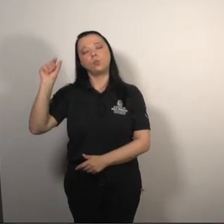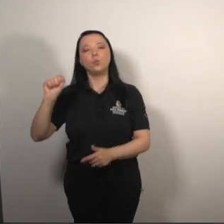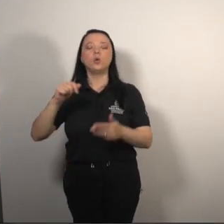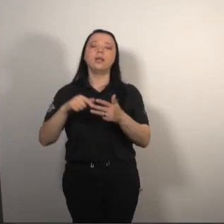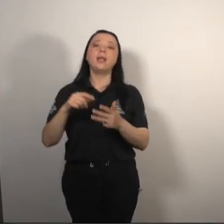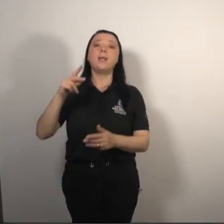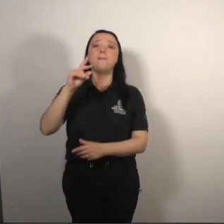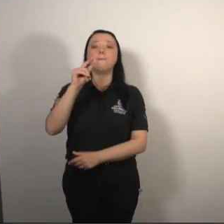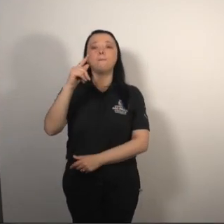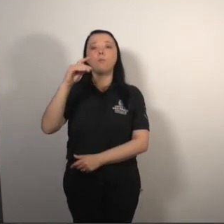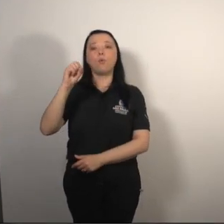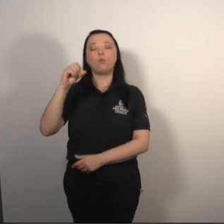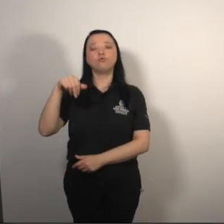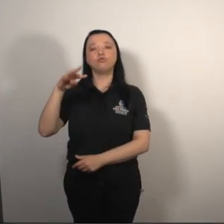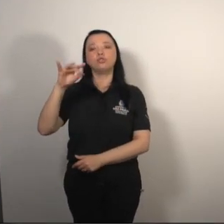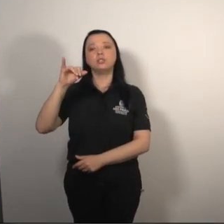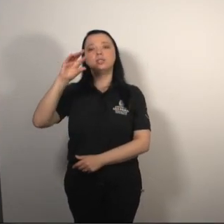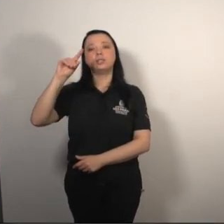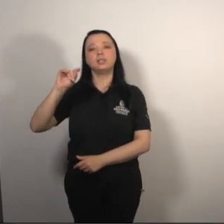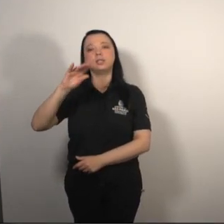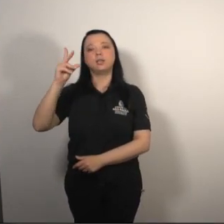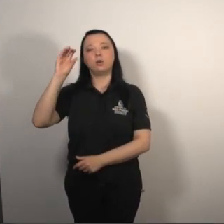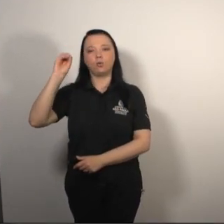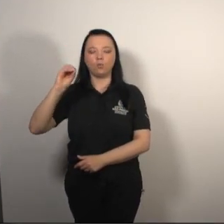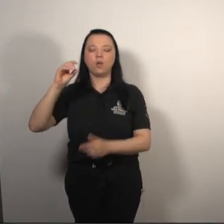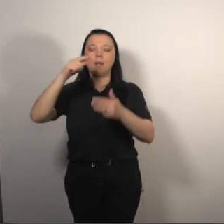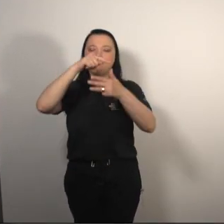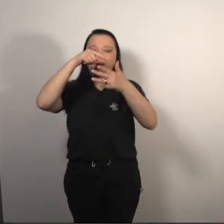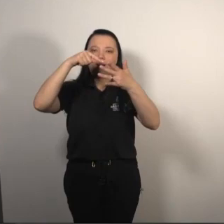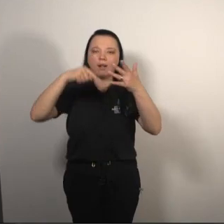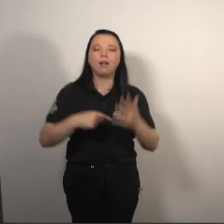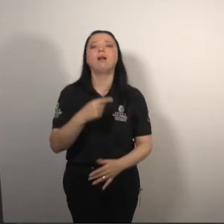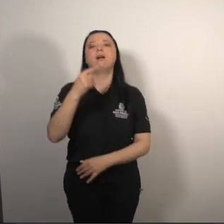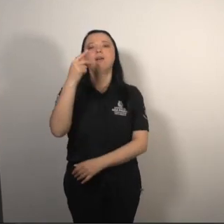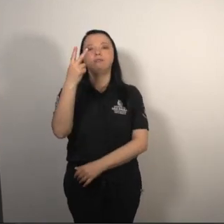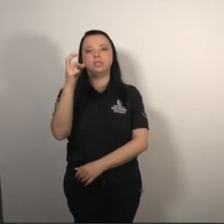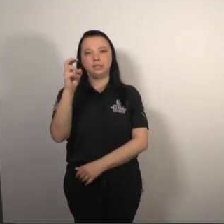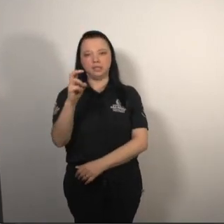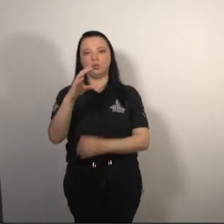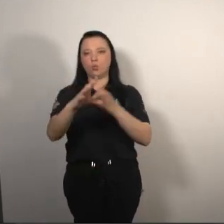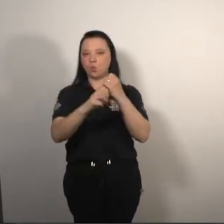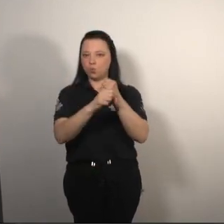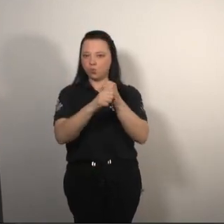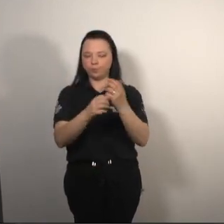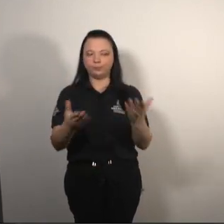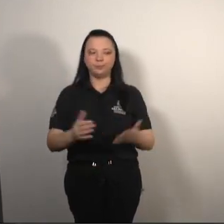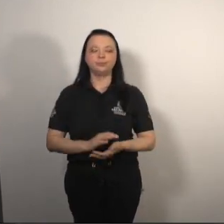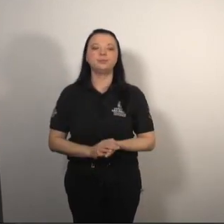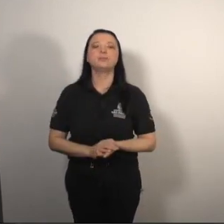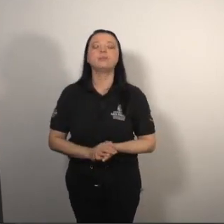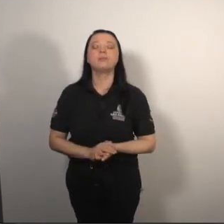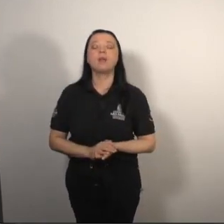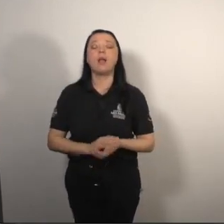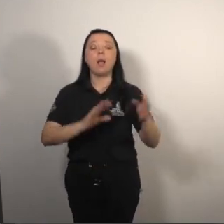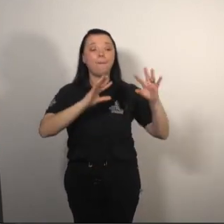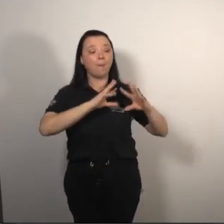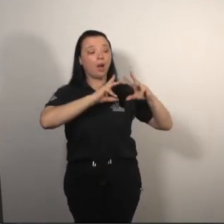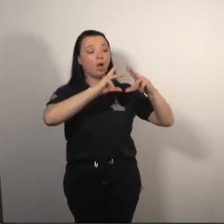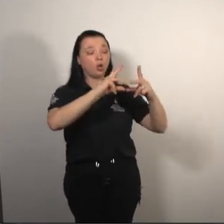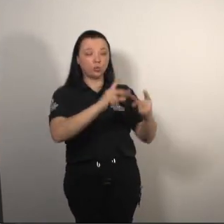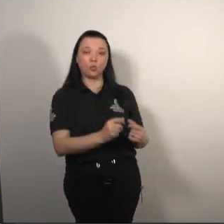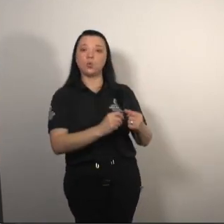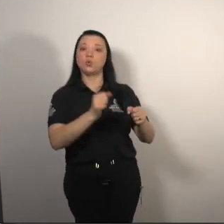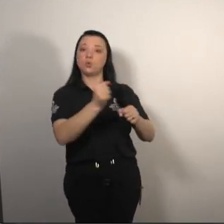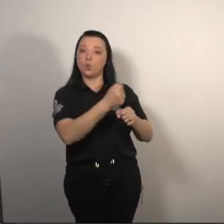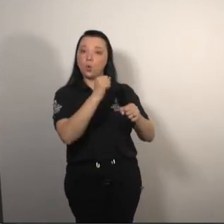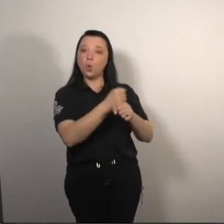Avenida Raimundo Pereira de Magalhães. São essas 25 obras. A questão do trânsito, para todas essas obras, dentro do